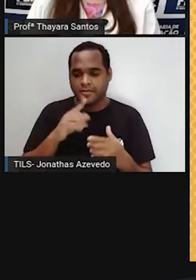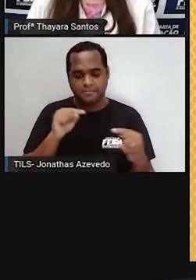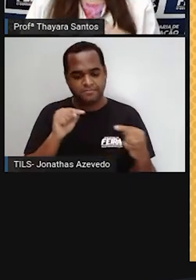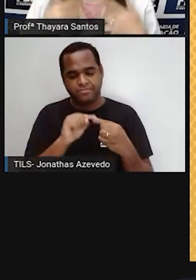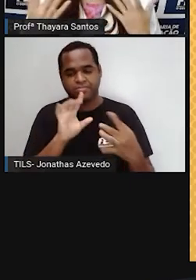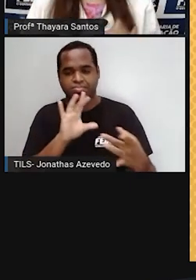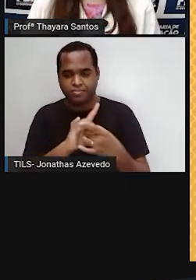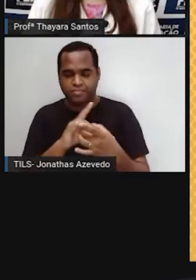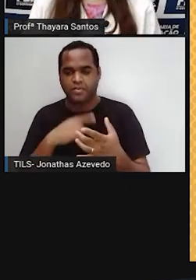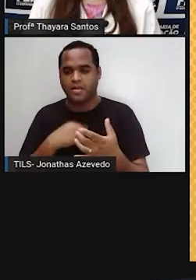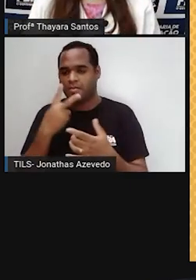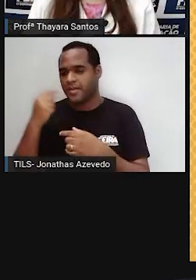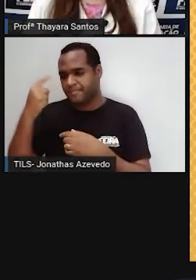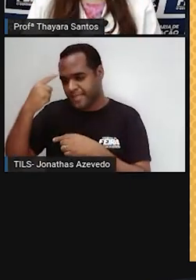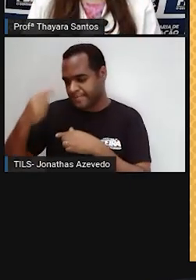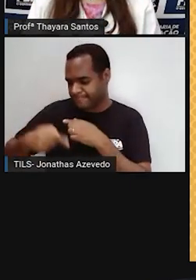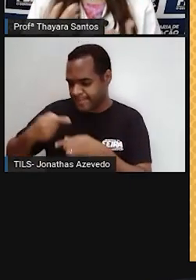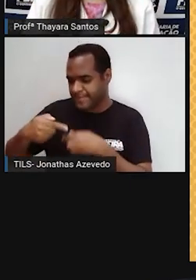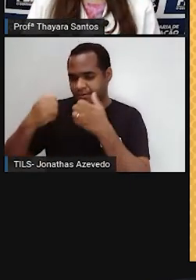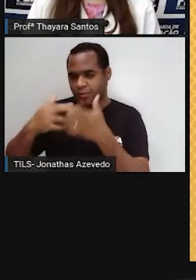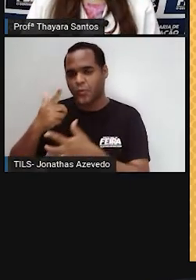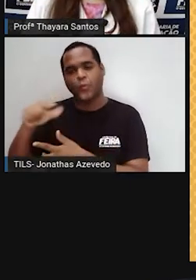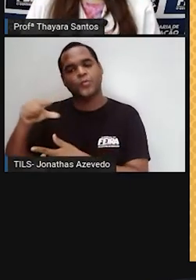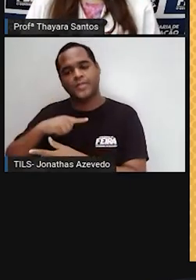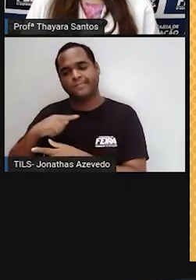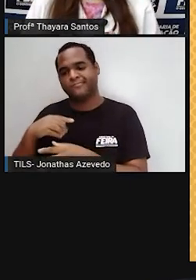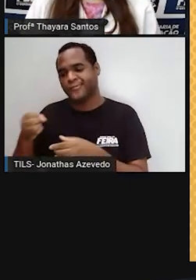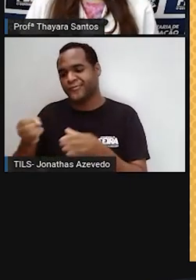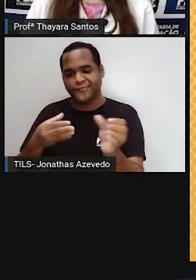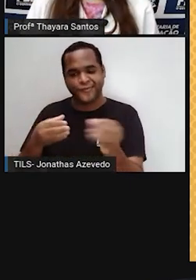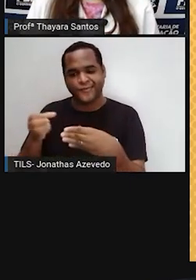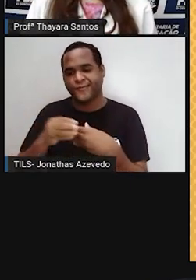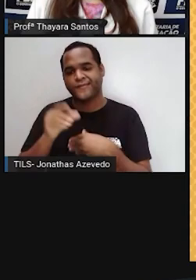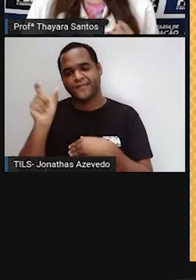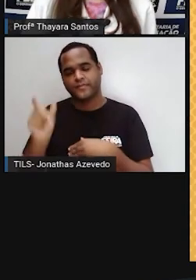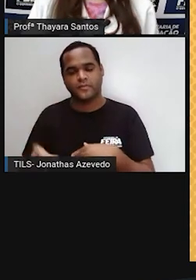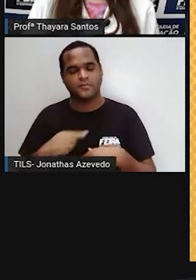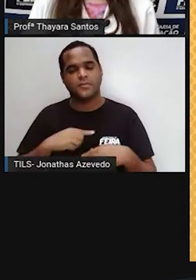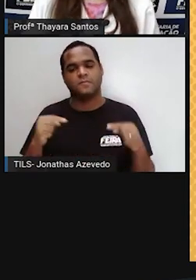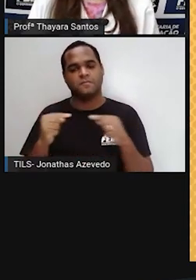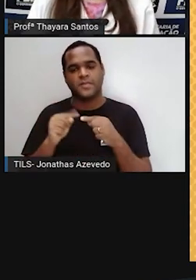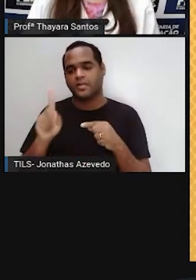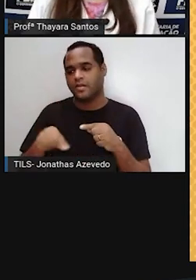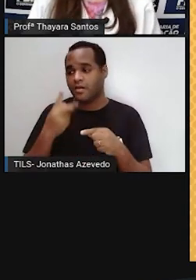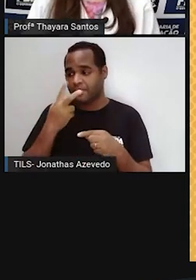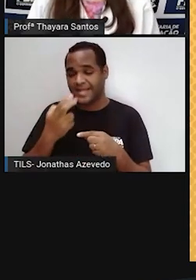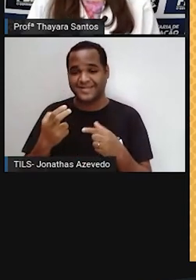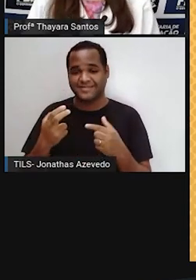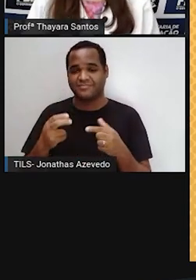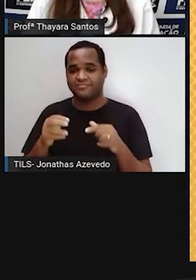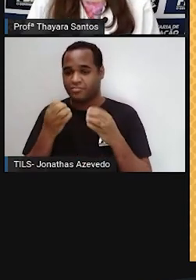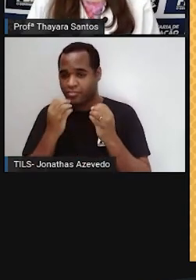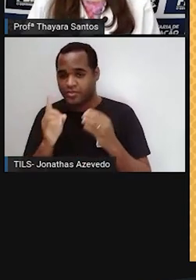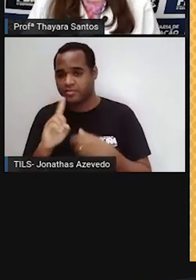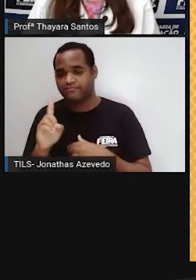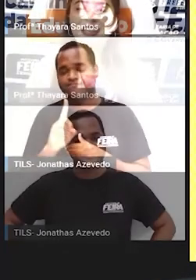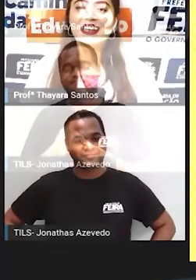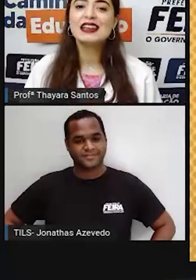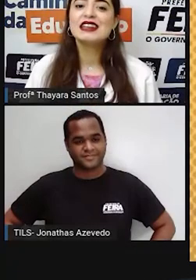haja fecundação e seja desenvolvido um novo organismo. Então, essa é uma das desvantagens da reprodução